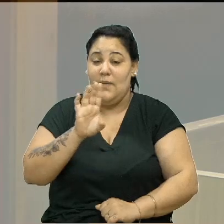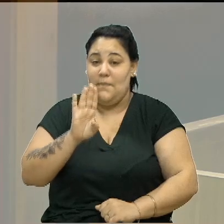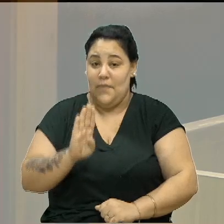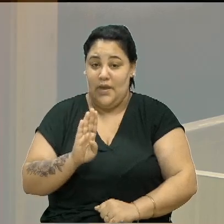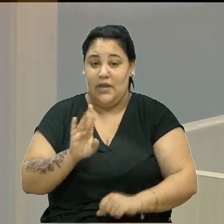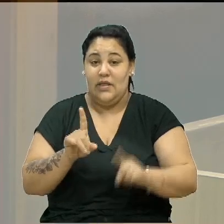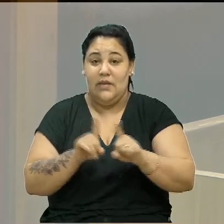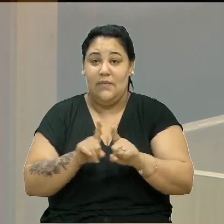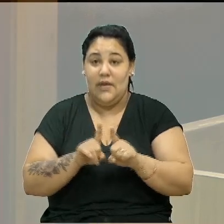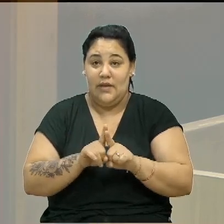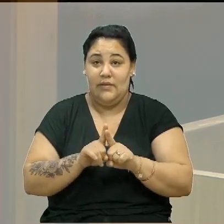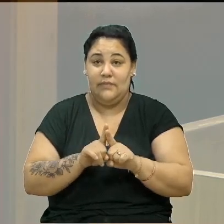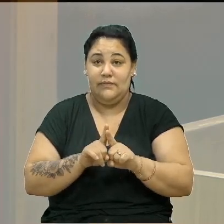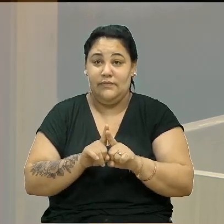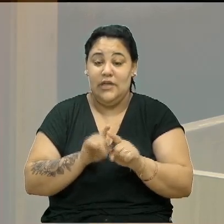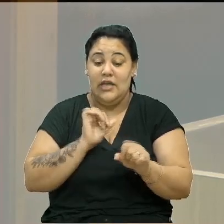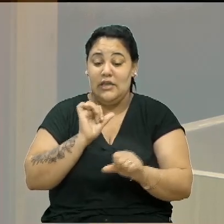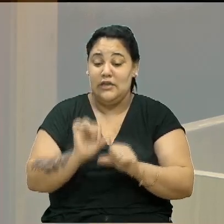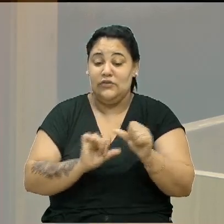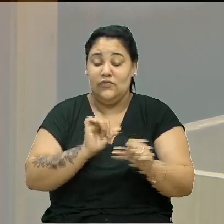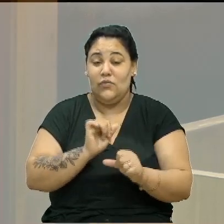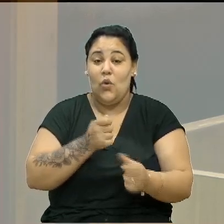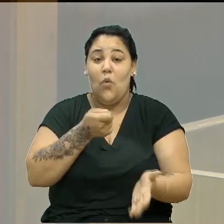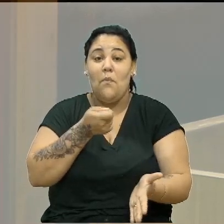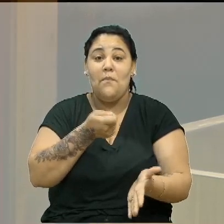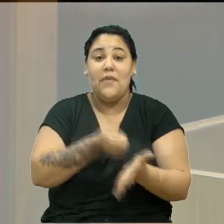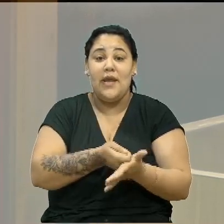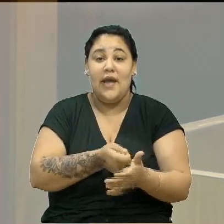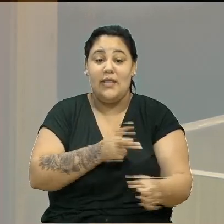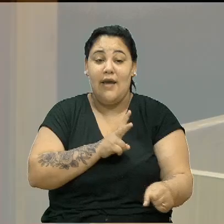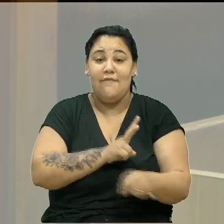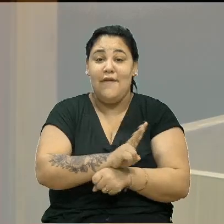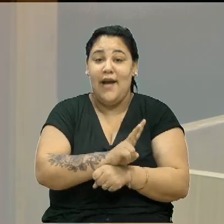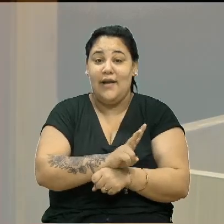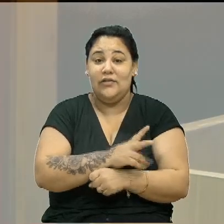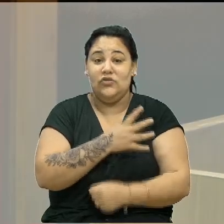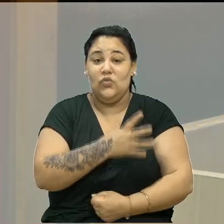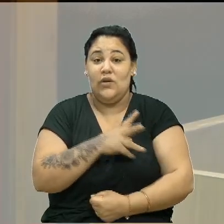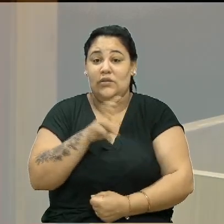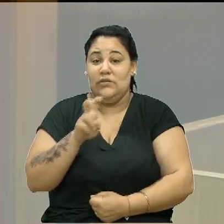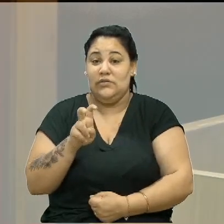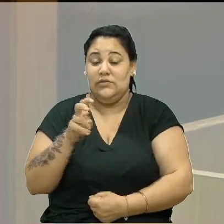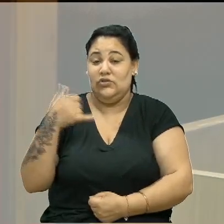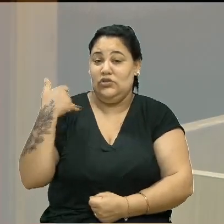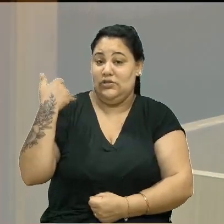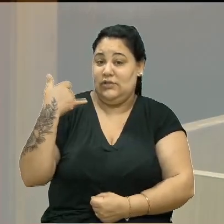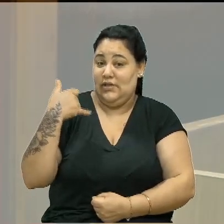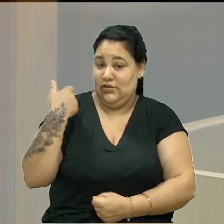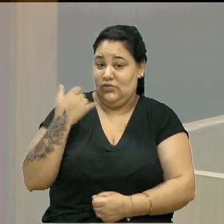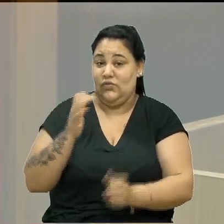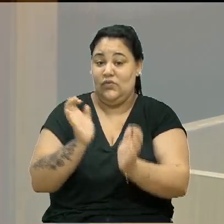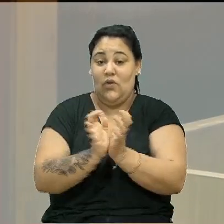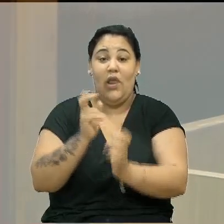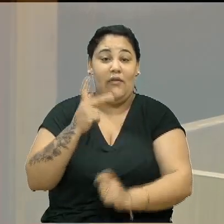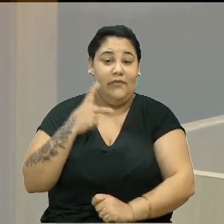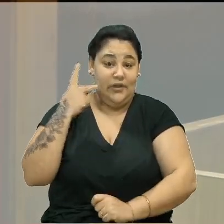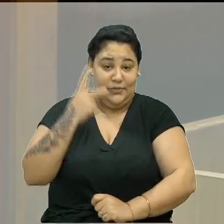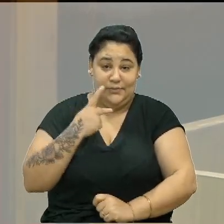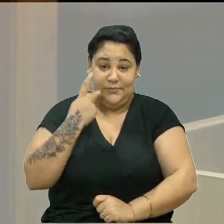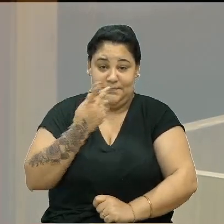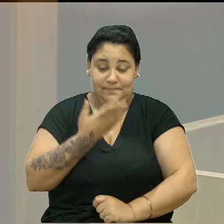que tornaram obrigatória as vagas de 4 e 5 anos, colegas vereadores e